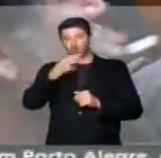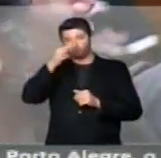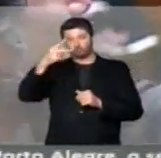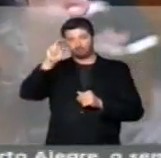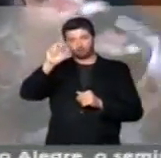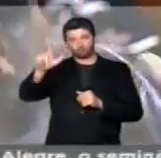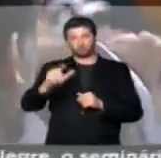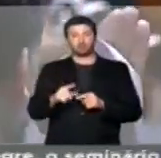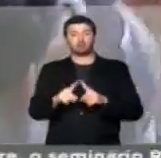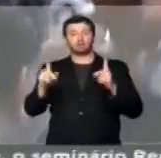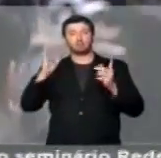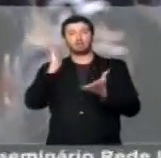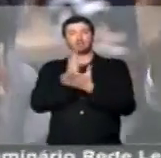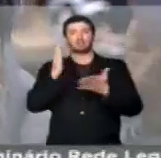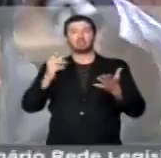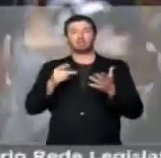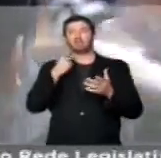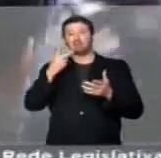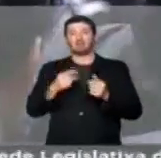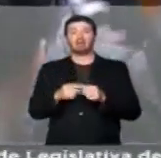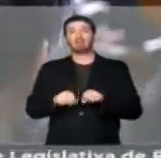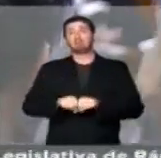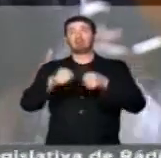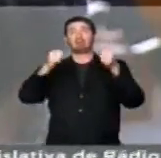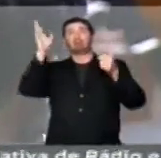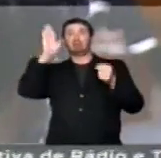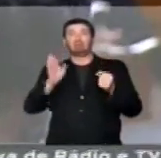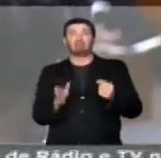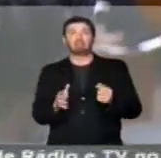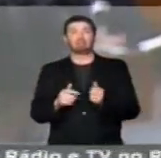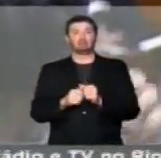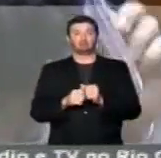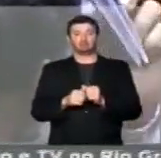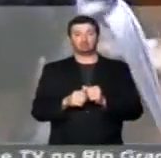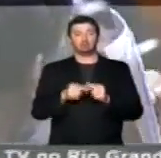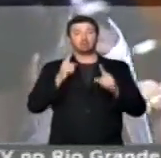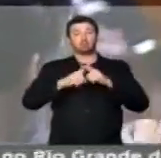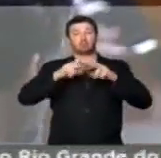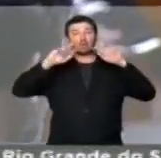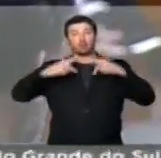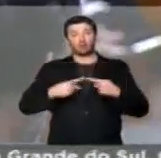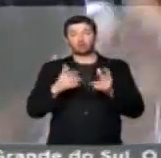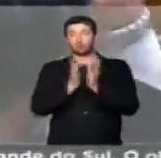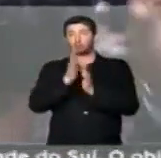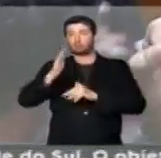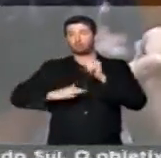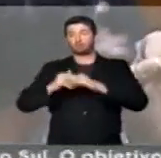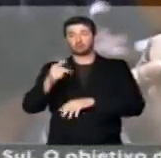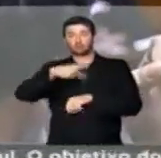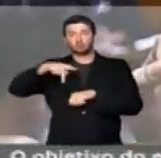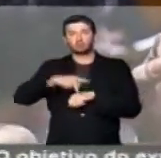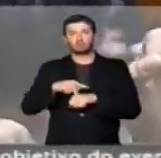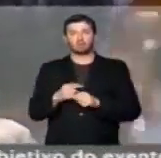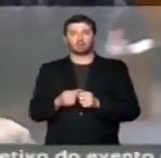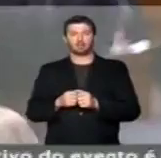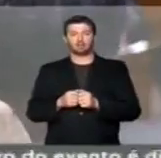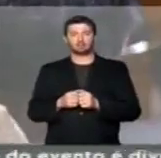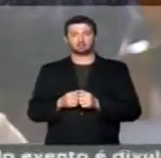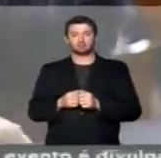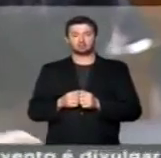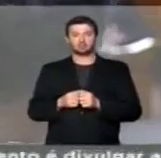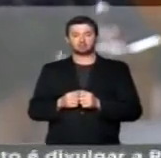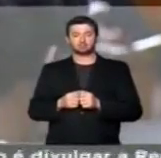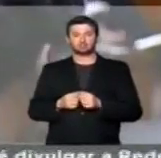do pessoal. Tem que parar com essa história, nós vamos quebrar o Brasil quando reconhece que categorias do Estado, até